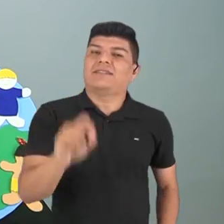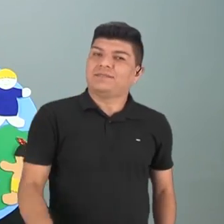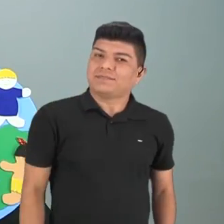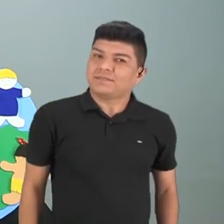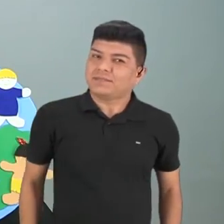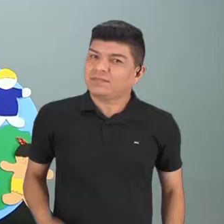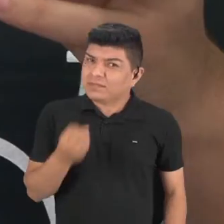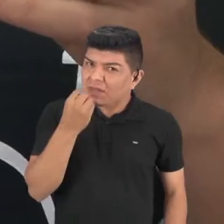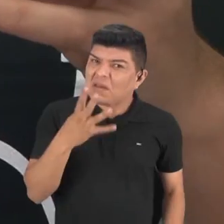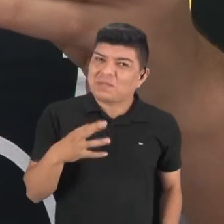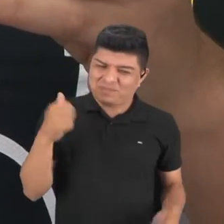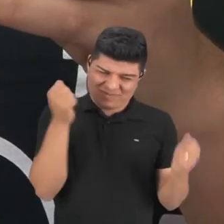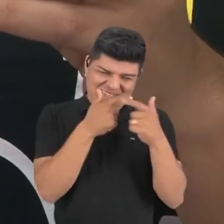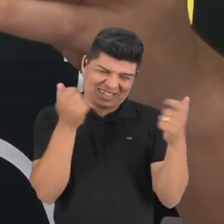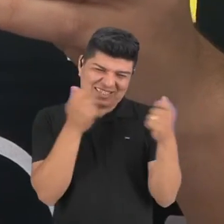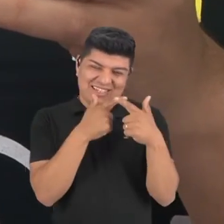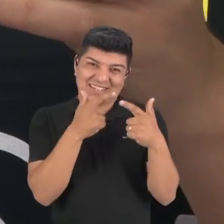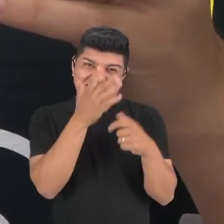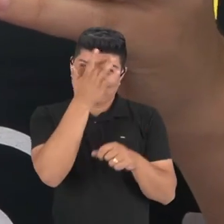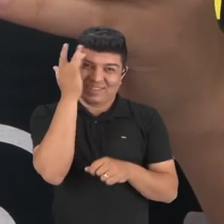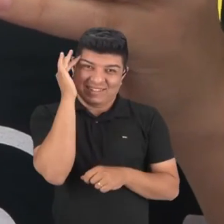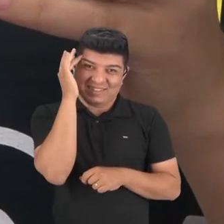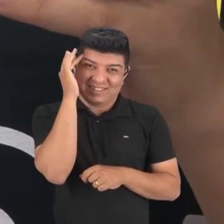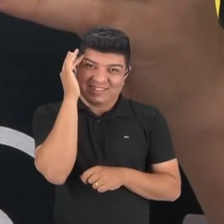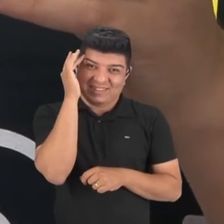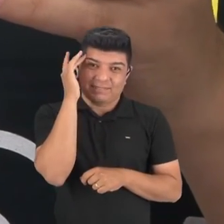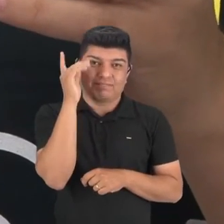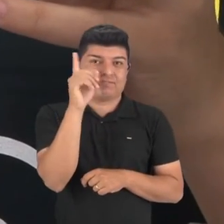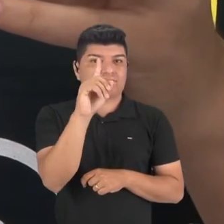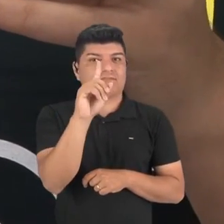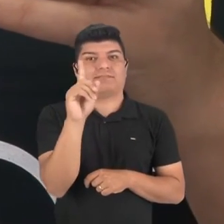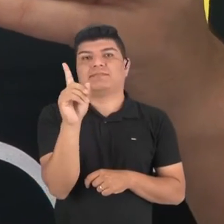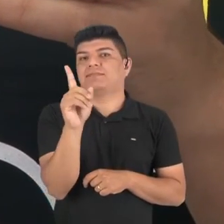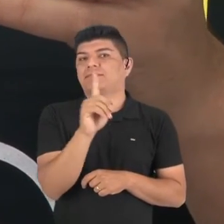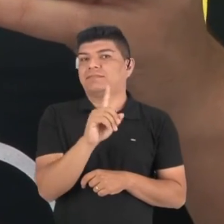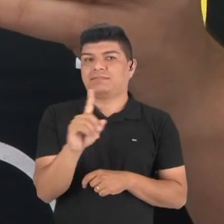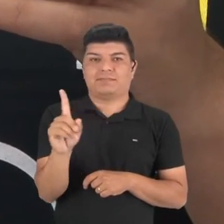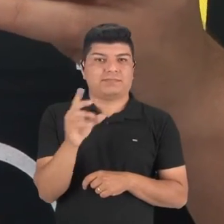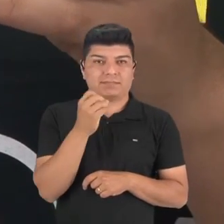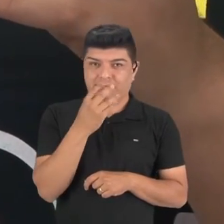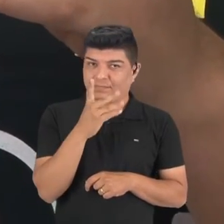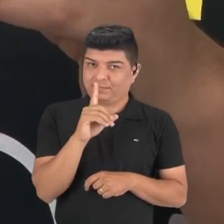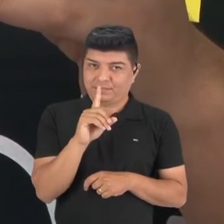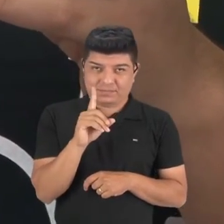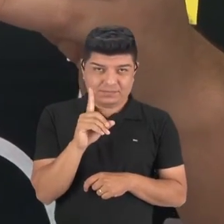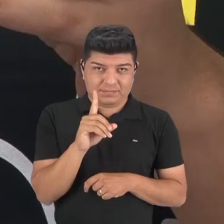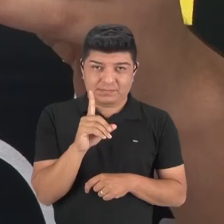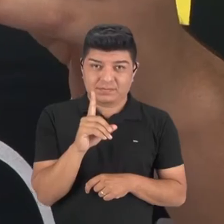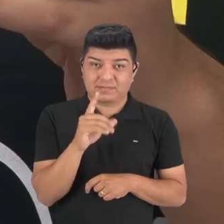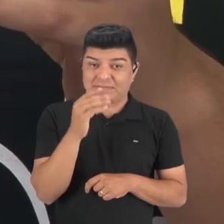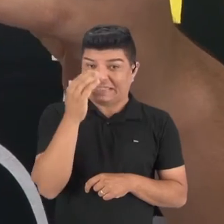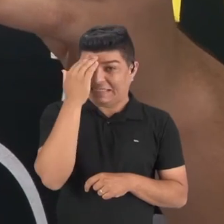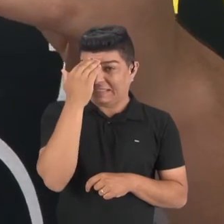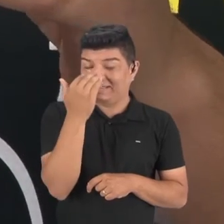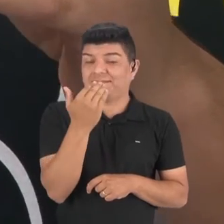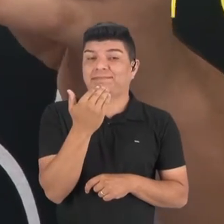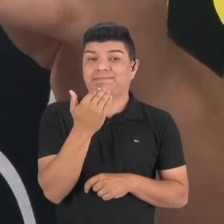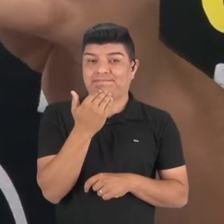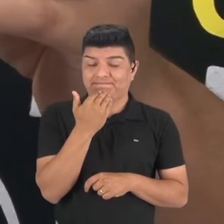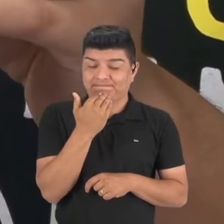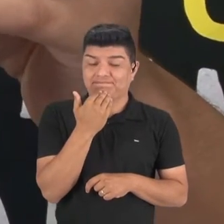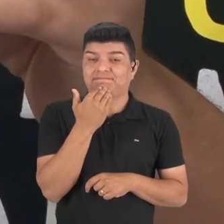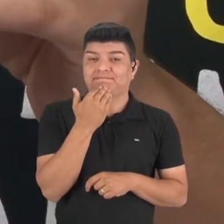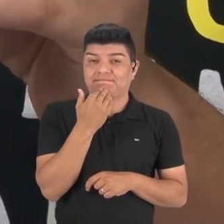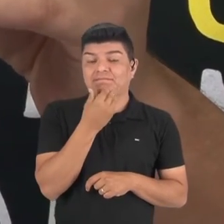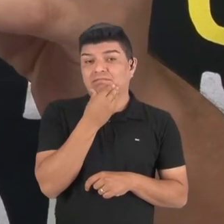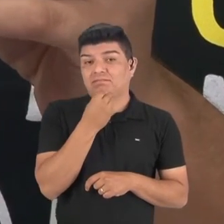É bom rir das pessoas? Não é bom rir das pessoas, não é mesmo? Elas ficam chateadas. Olha só,